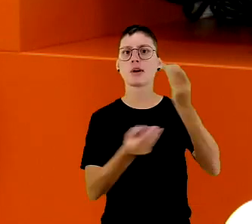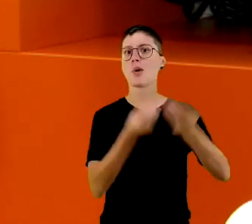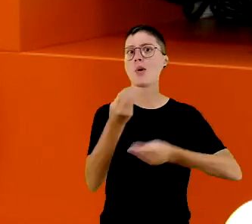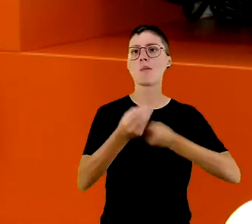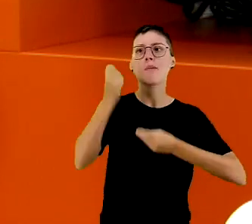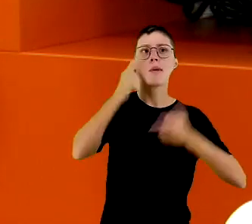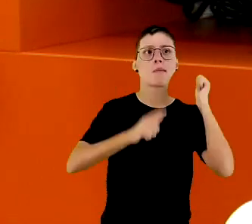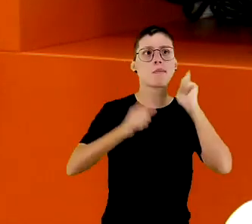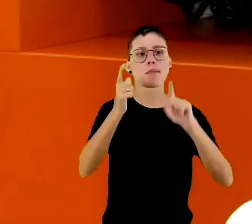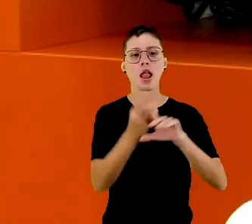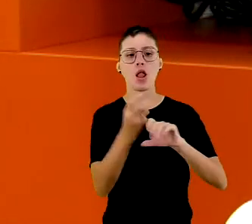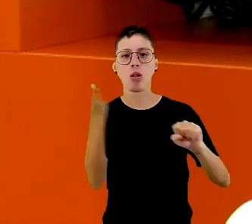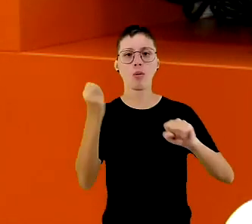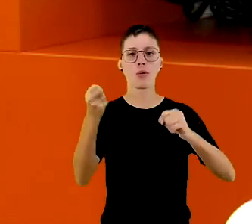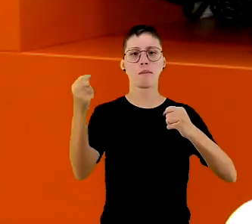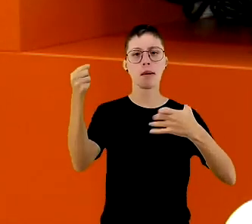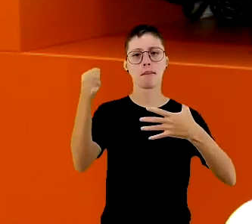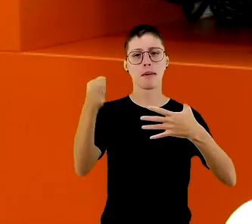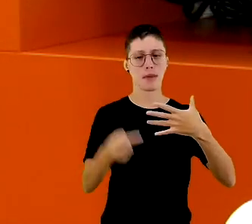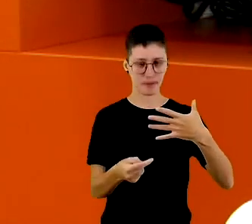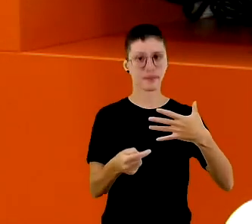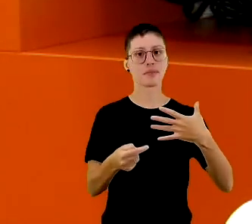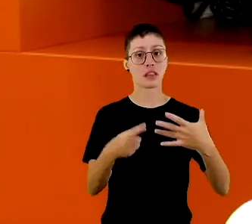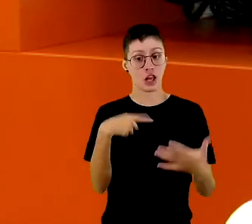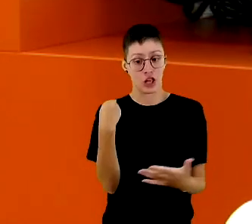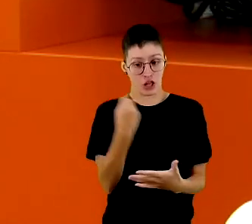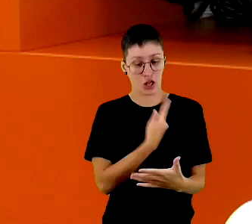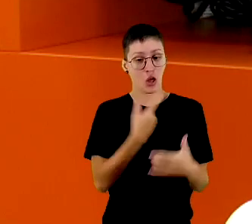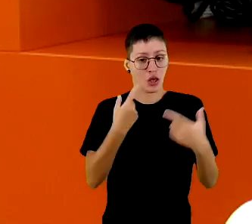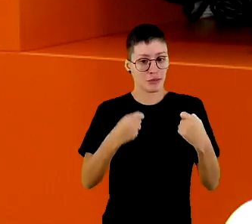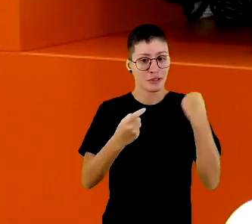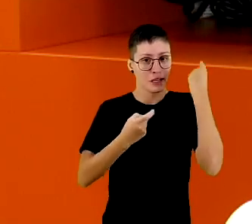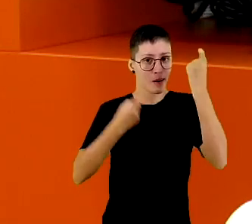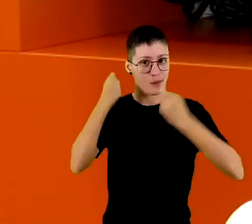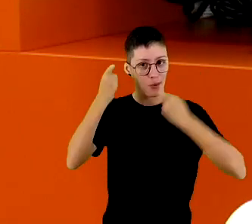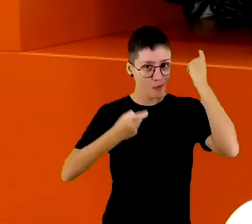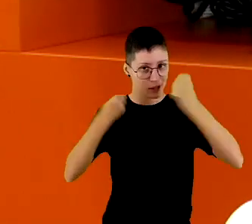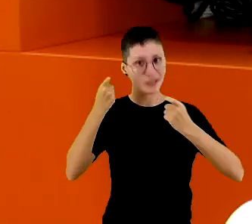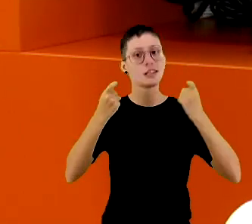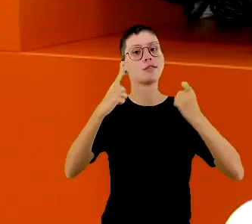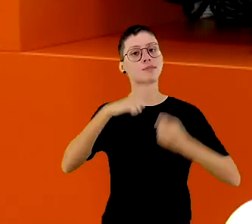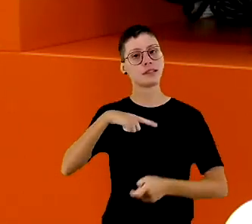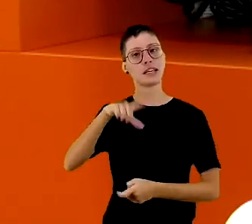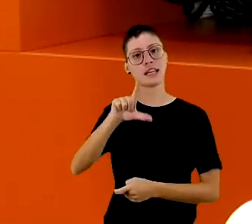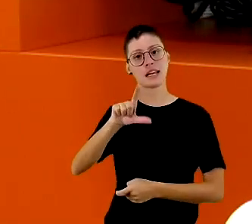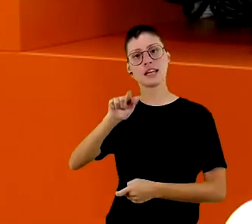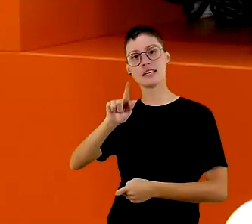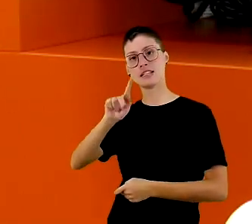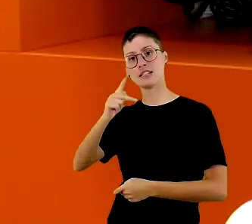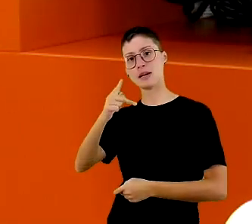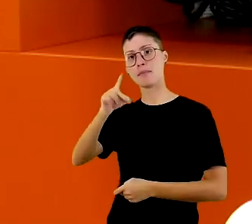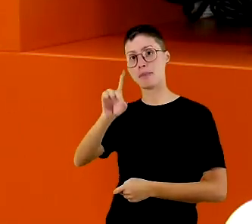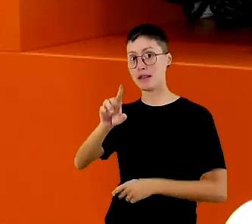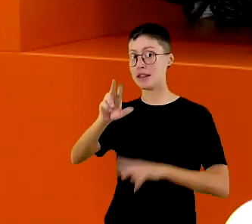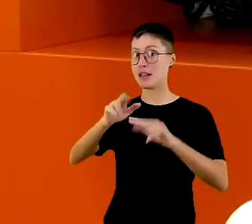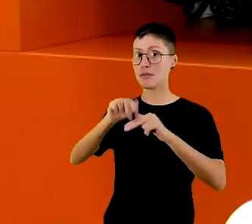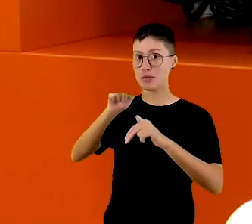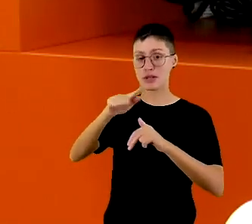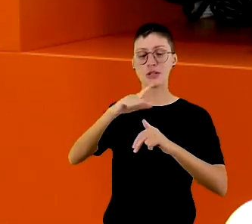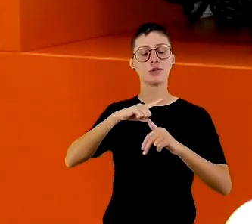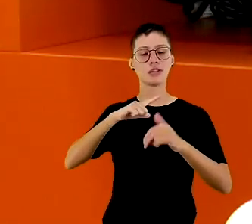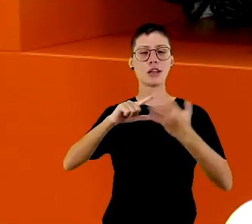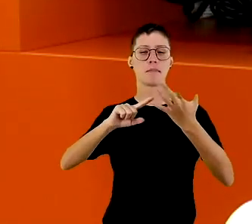assim, a gente tem que se preocupar muito com isso. A gente tem a LGPD aí para isso, a gente tem os agentes reguladores também para